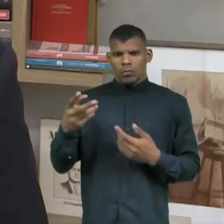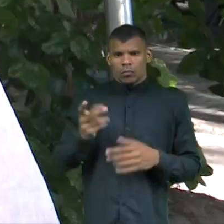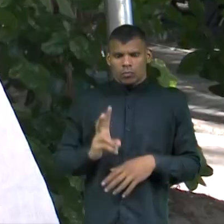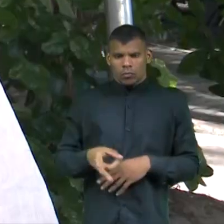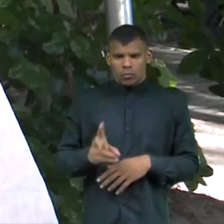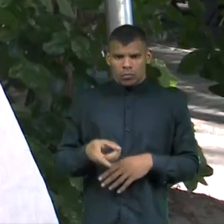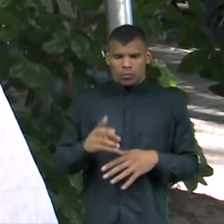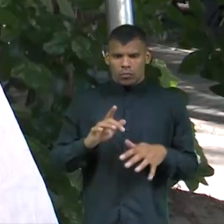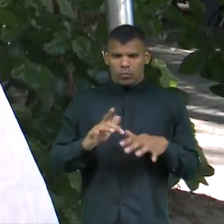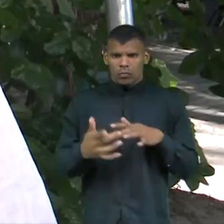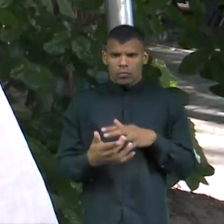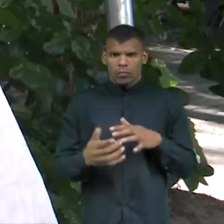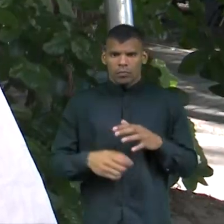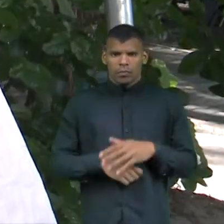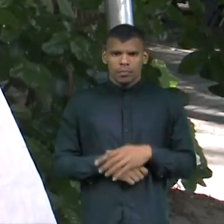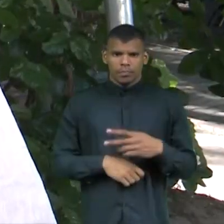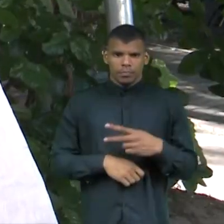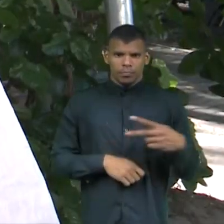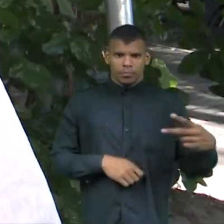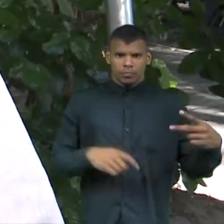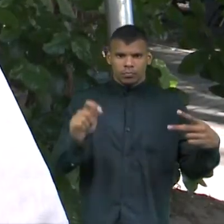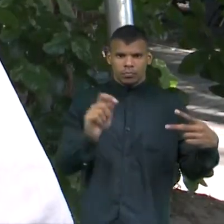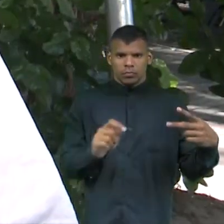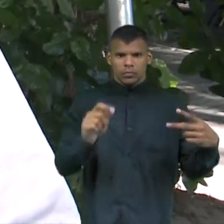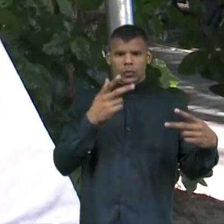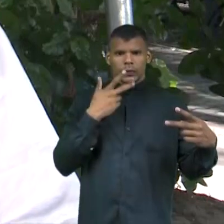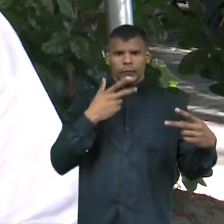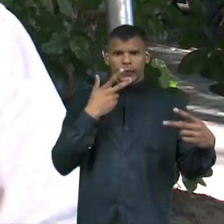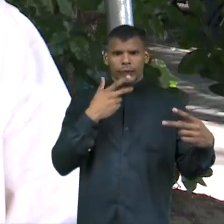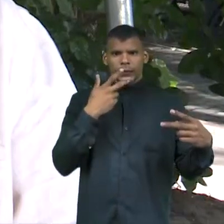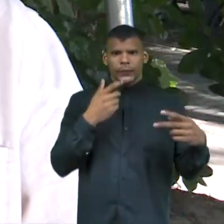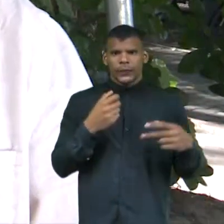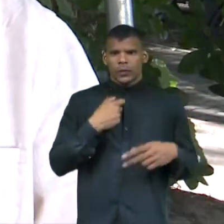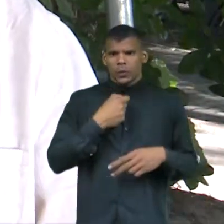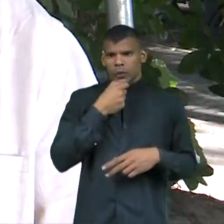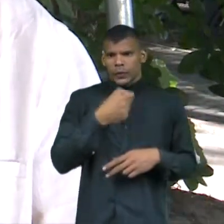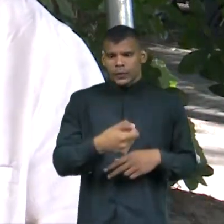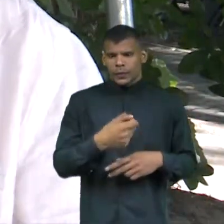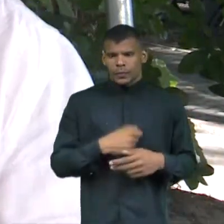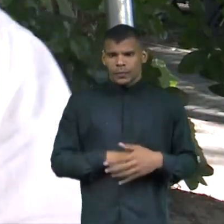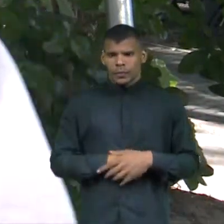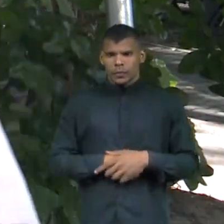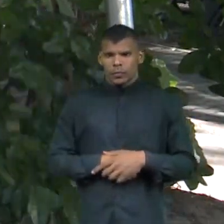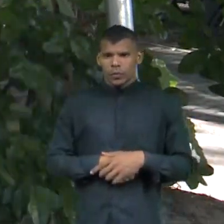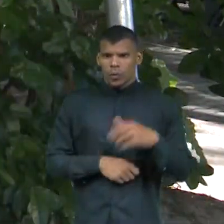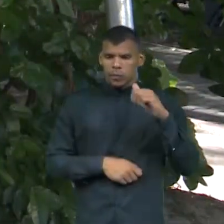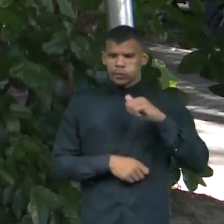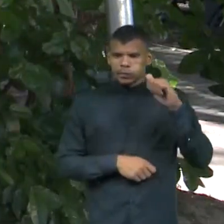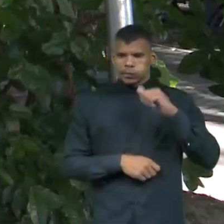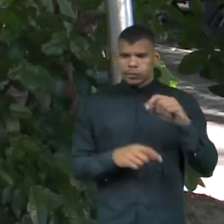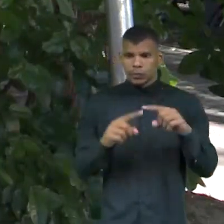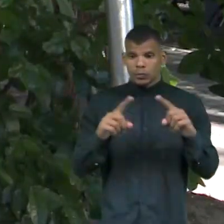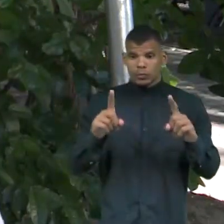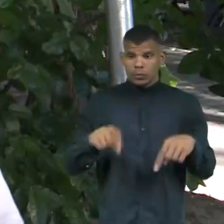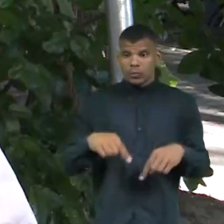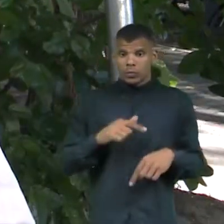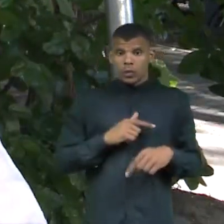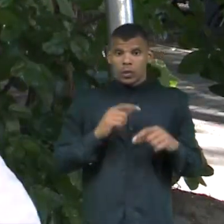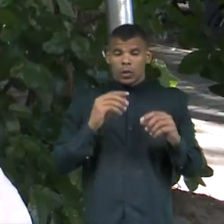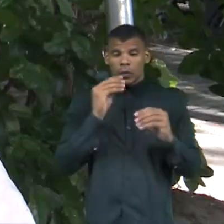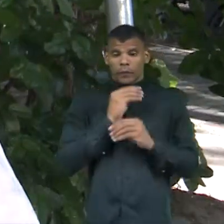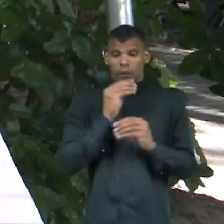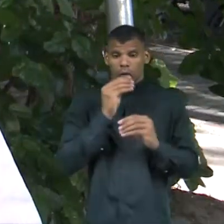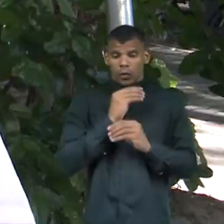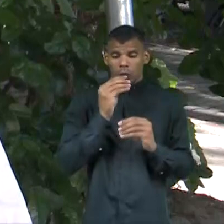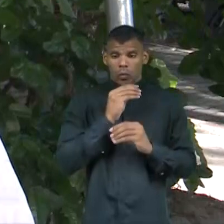social. O presidente da Associação Cearense de Imprensa, Eli Ellery, também avalia que o projeto tem suas fragilidades, uma vez